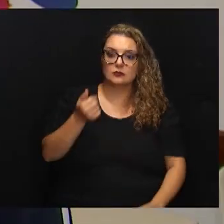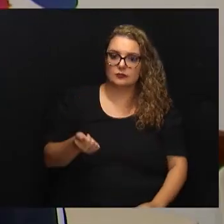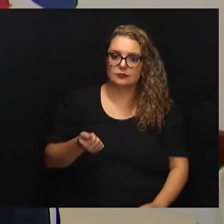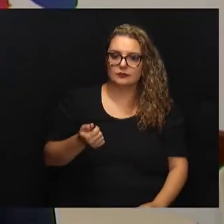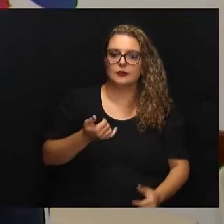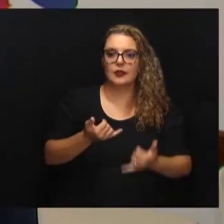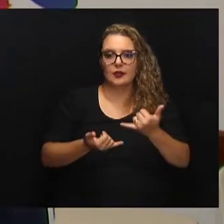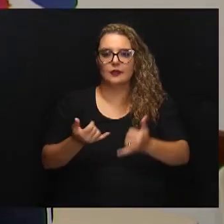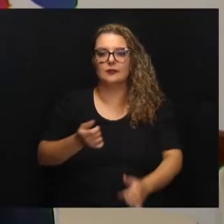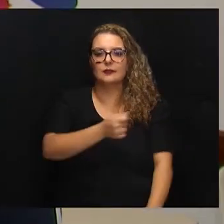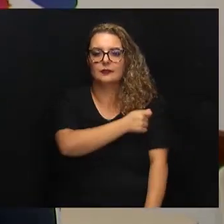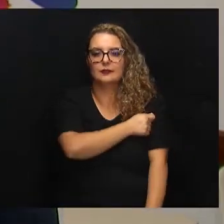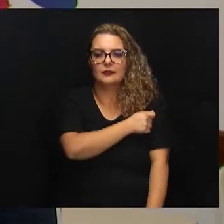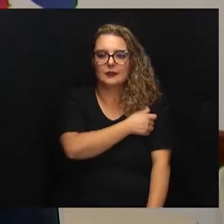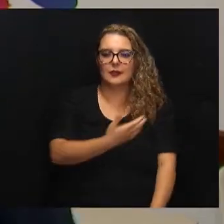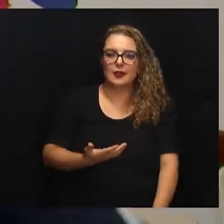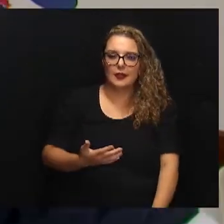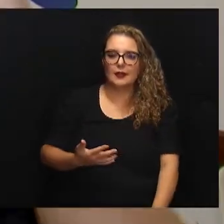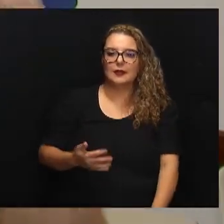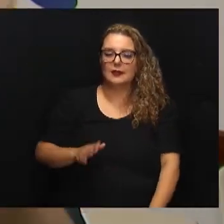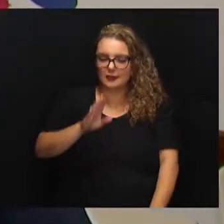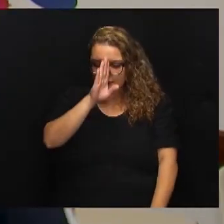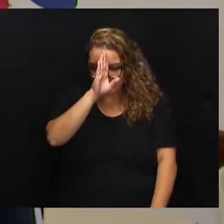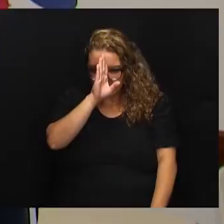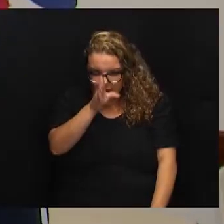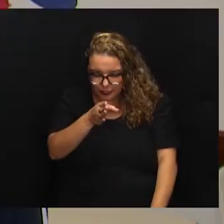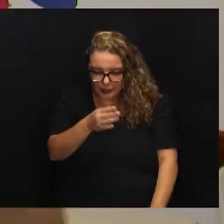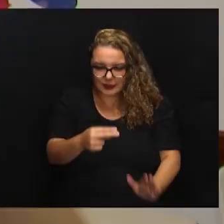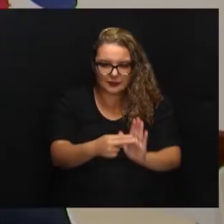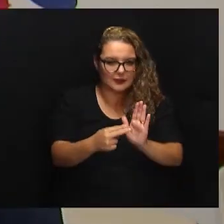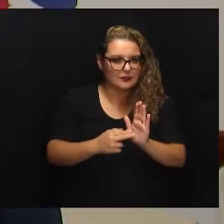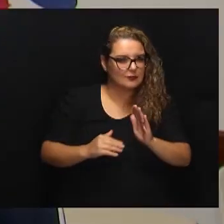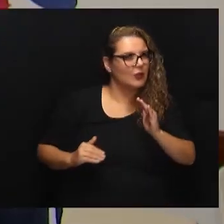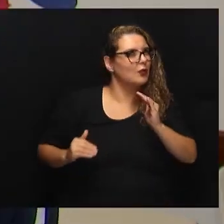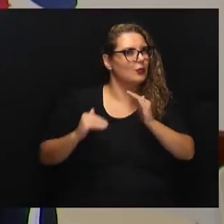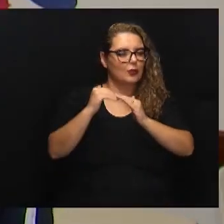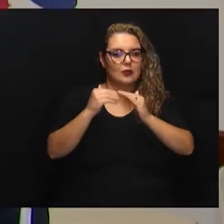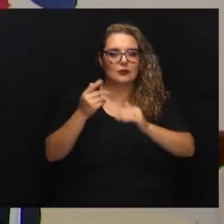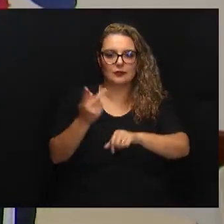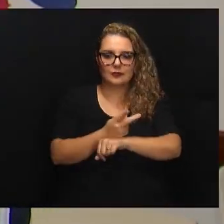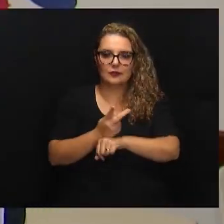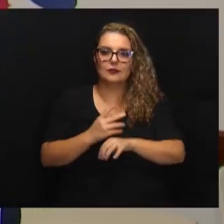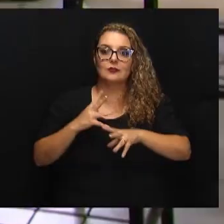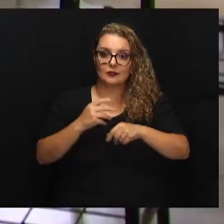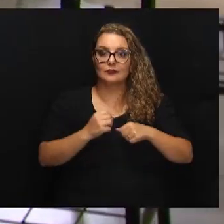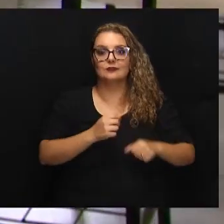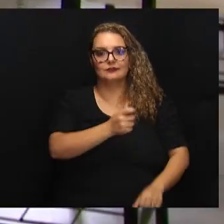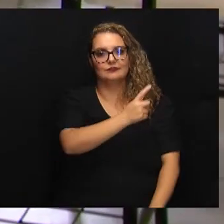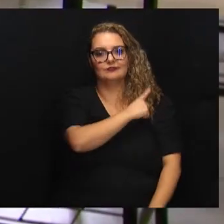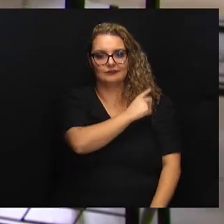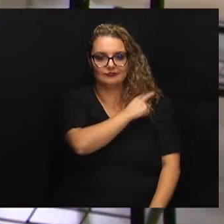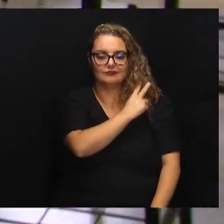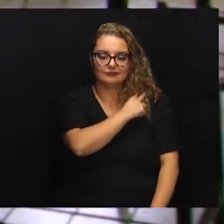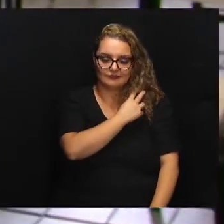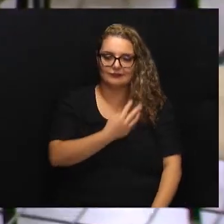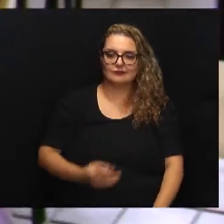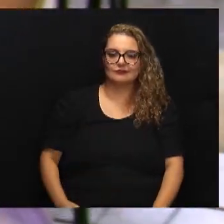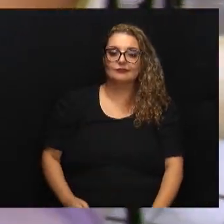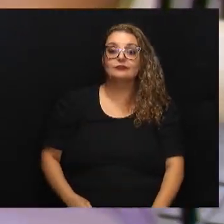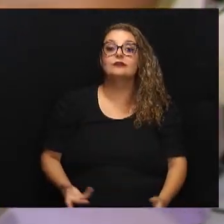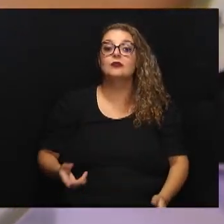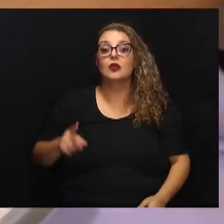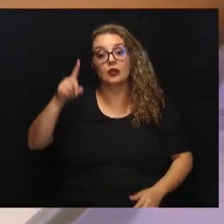os alunos têm que ser fominha, eles têm que mirar ali nas notas mais altas e buscar isso ao longo de todo o ensino médio. Além de manter uma rotina